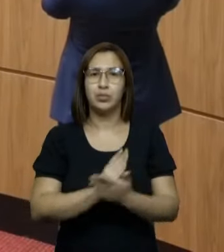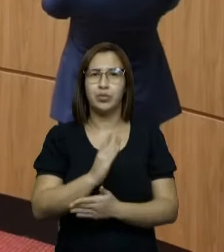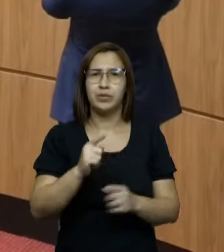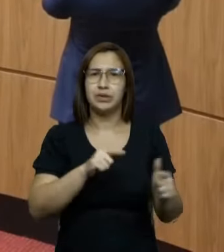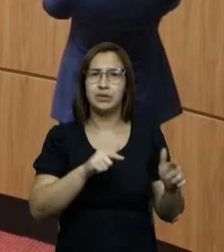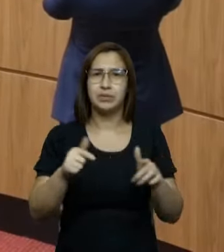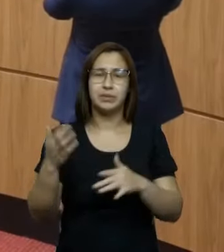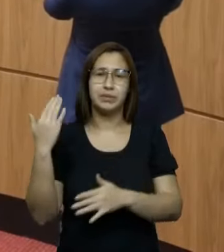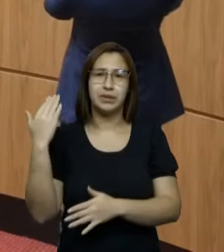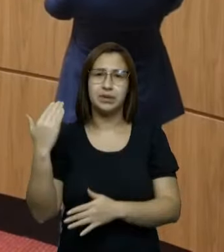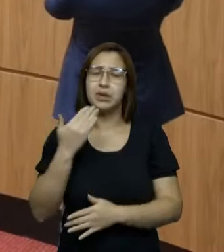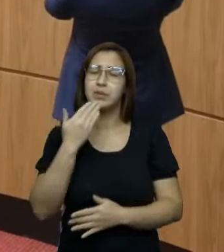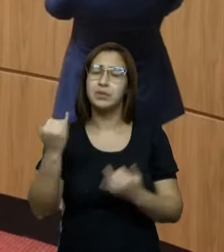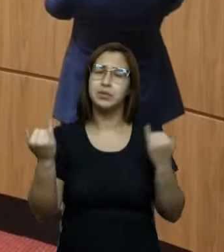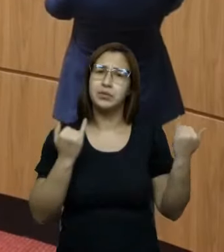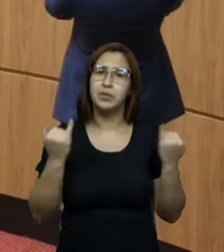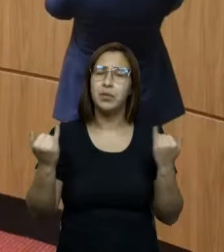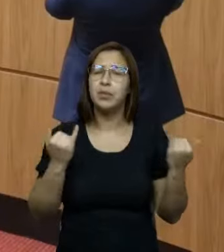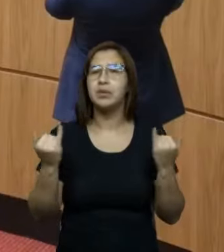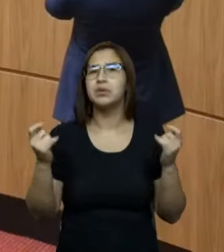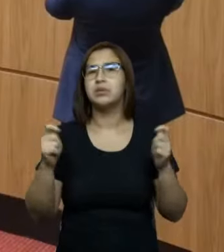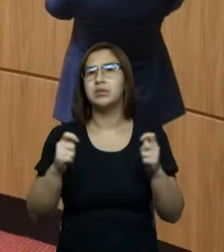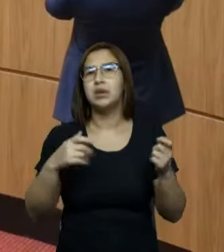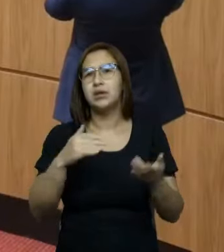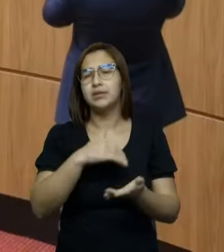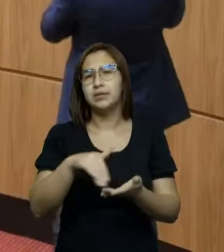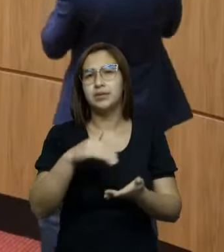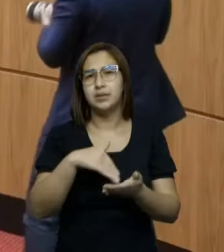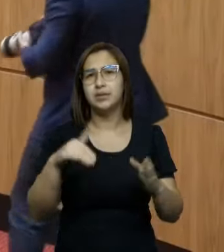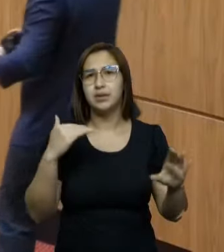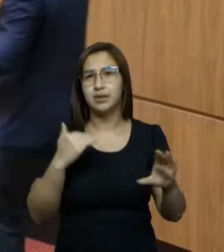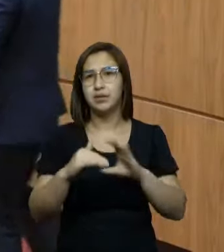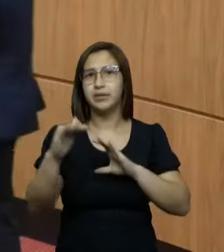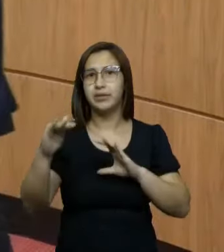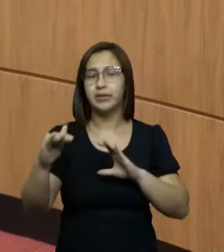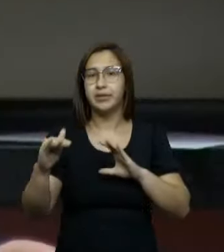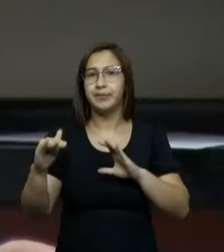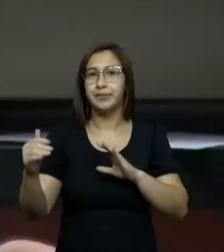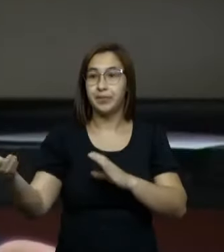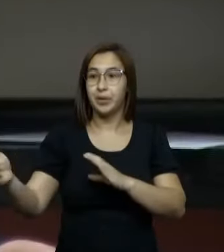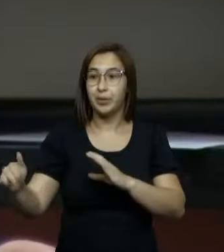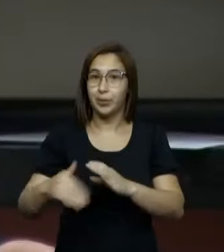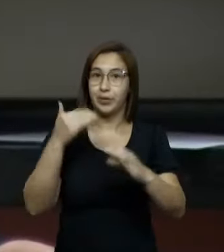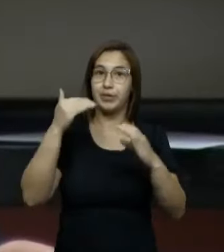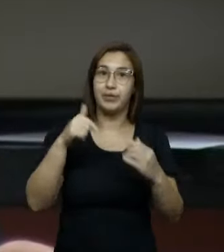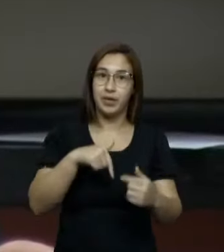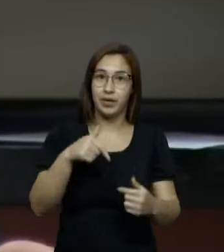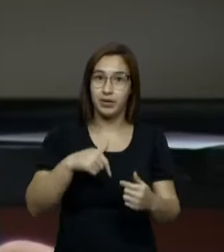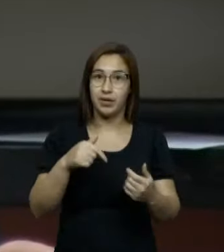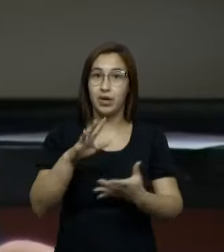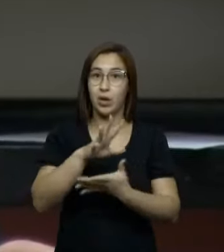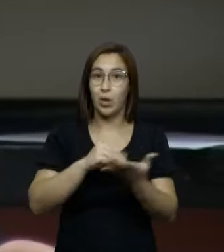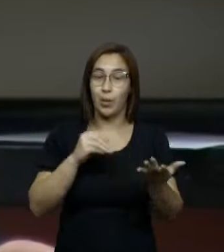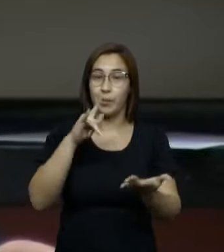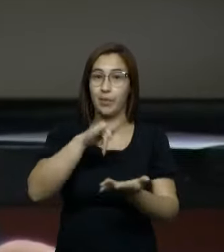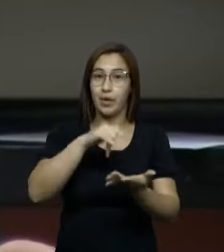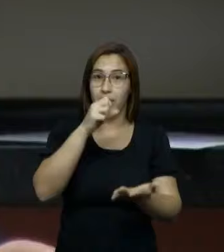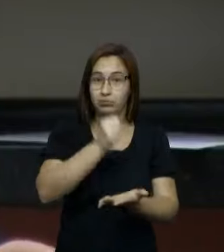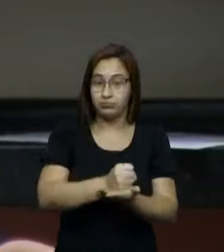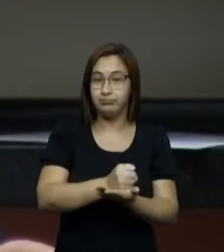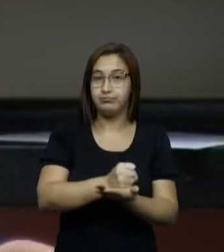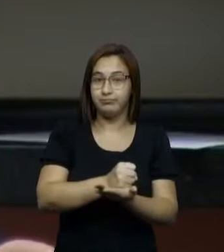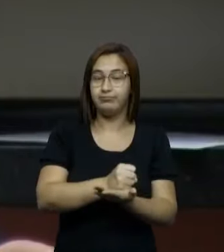pedido de informação para que a Secretaria encaminhe para esta casa a cópia do contrato. Lembrando